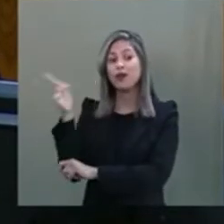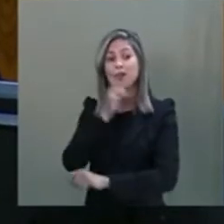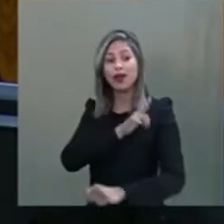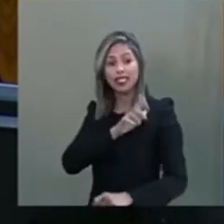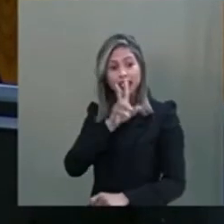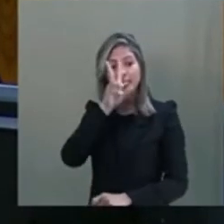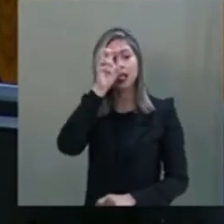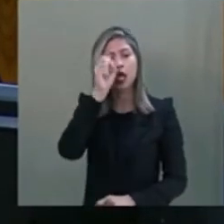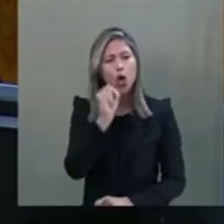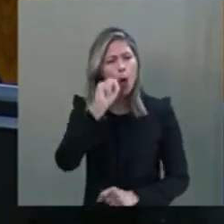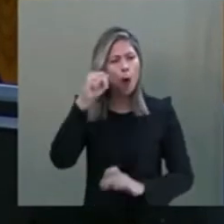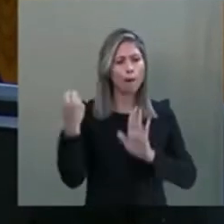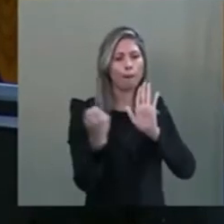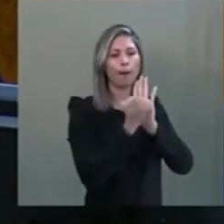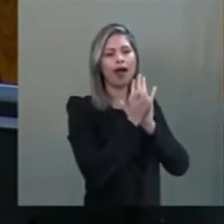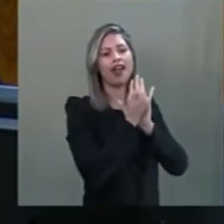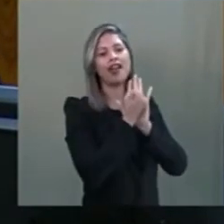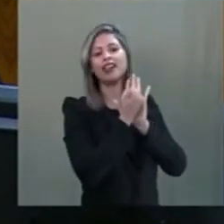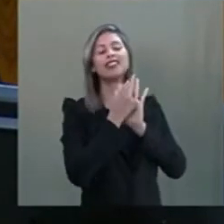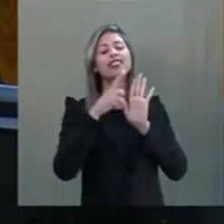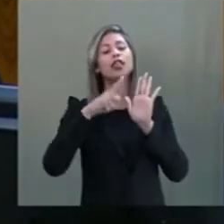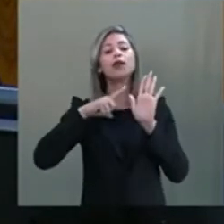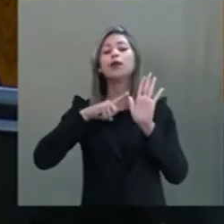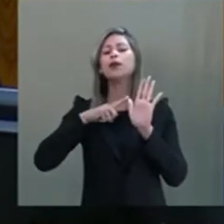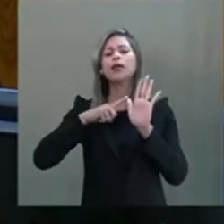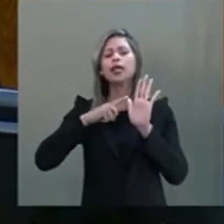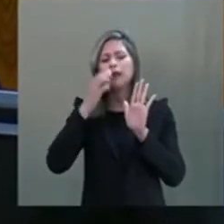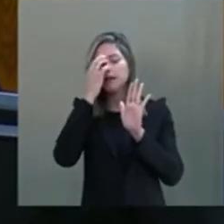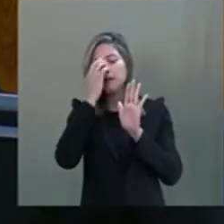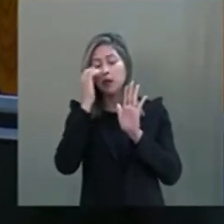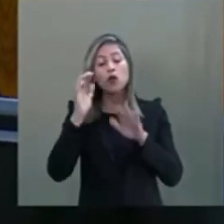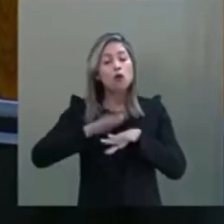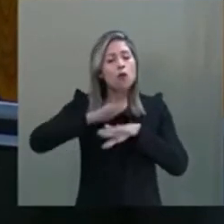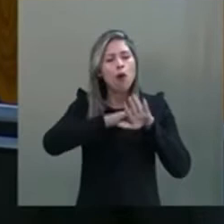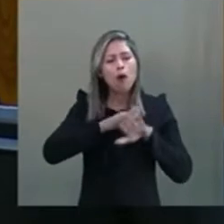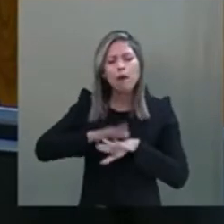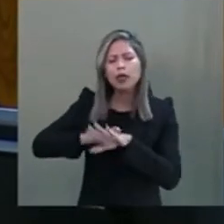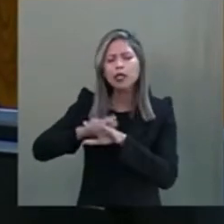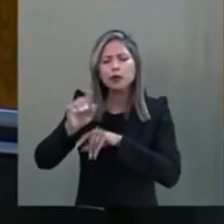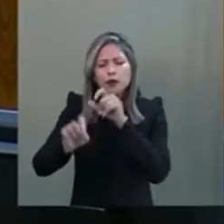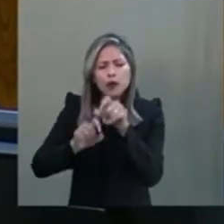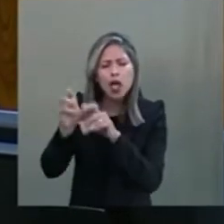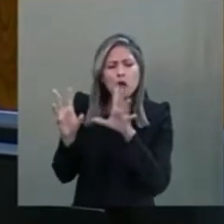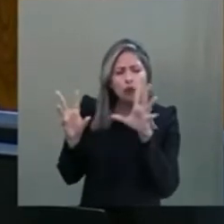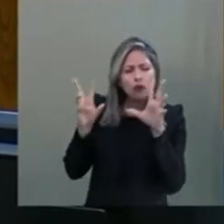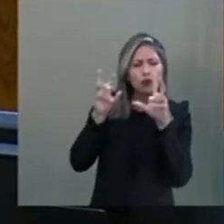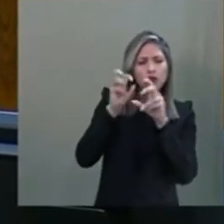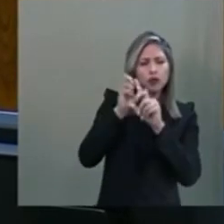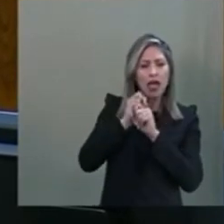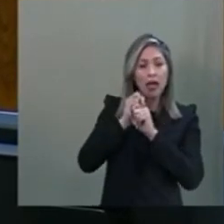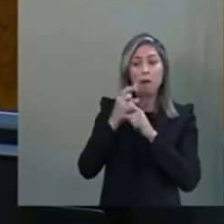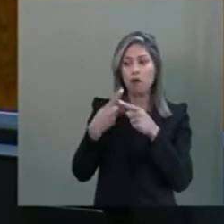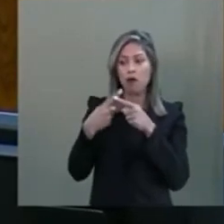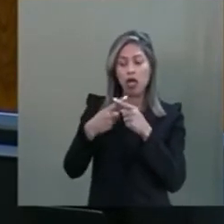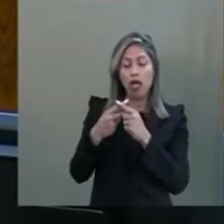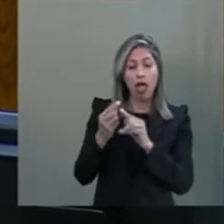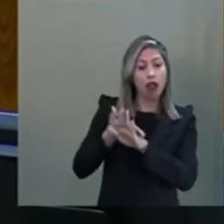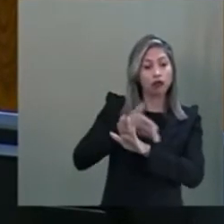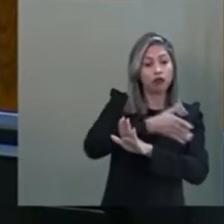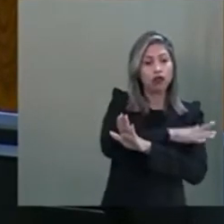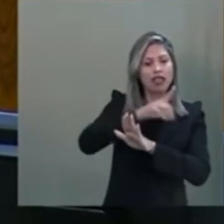períodos marcados pela obscuridade dos odiosos regimes autoritários